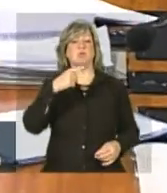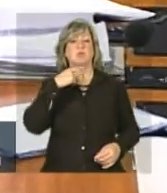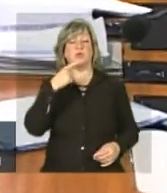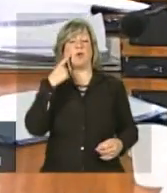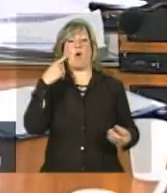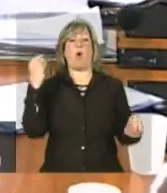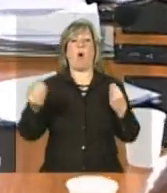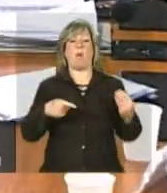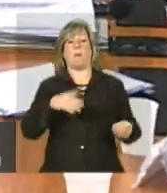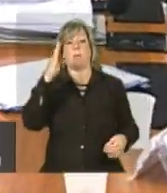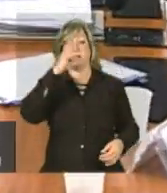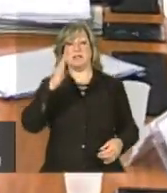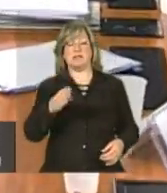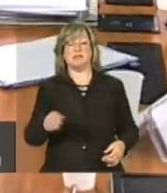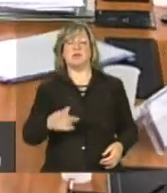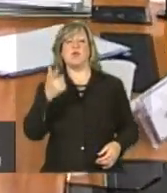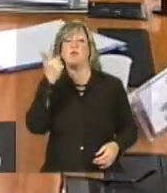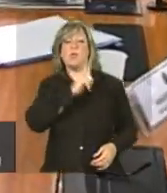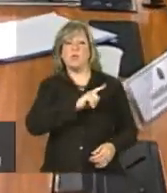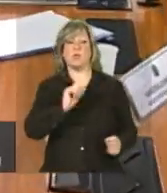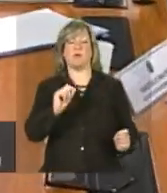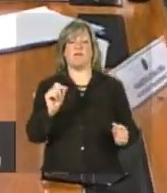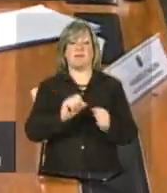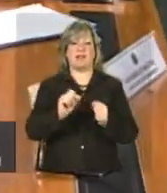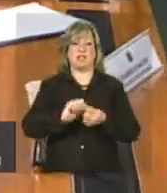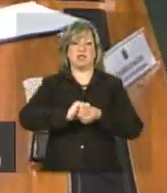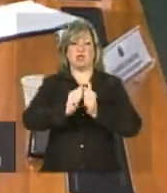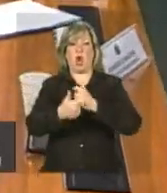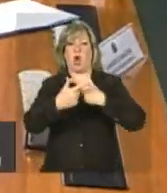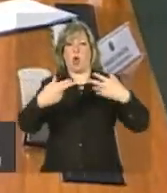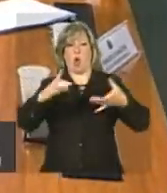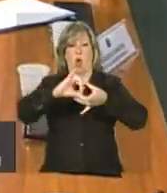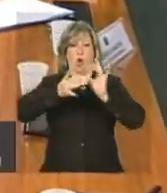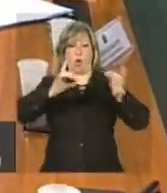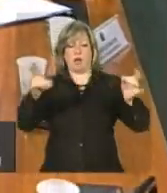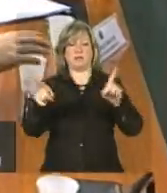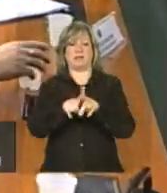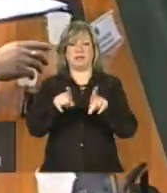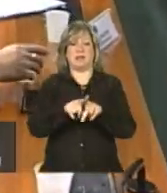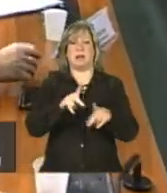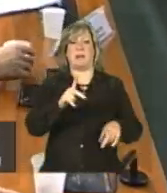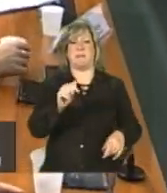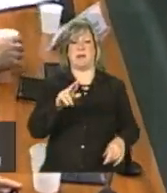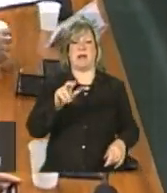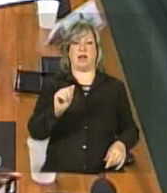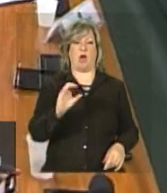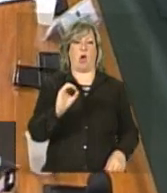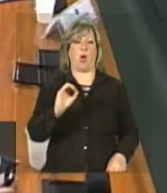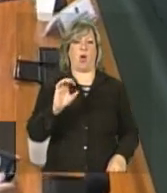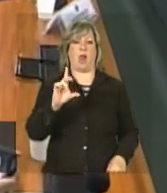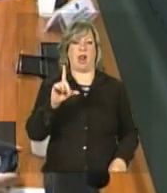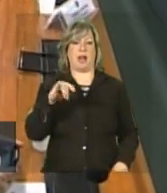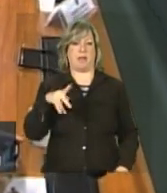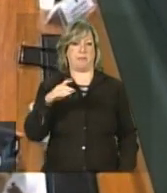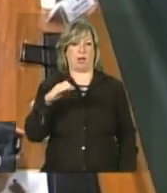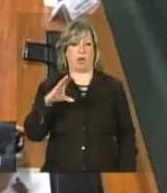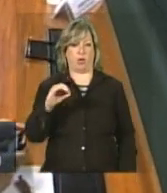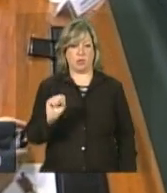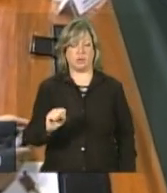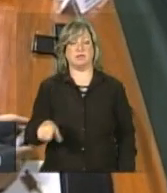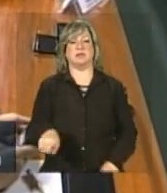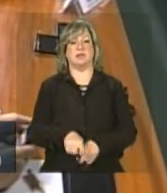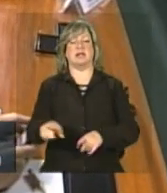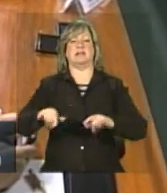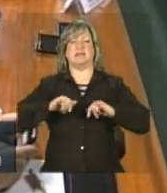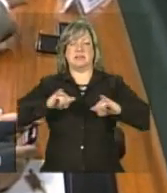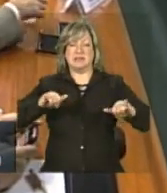Brasil atrair os Jogos Olímpicos e Paralímpicos. Nunca havia acontecido na América do Sul. Uma campanha importante, liderada pelo